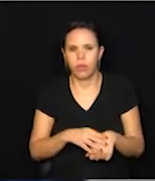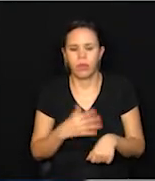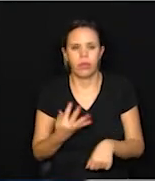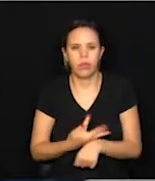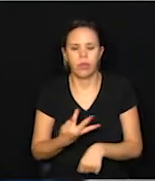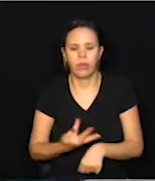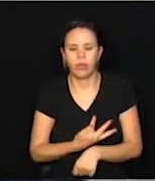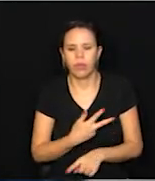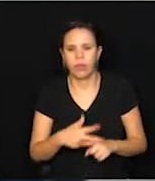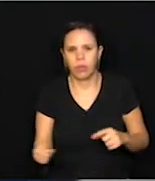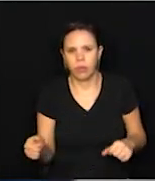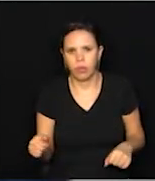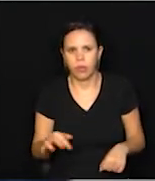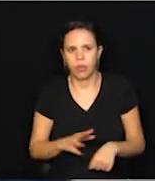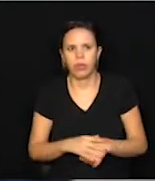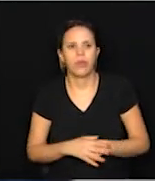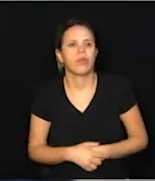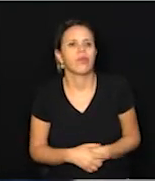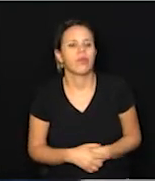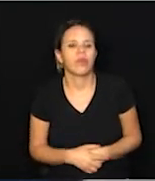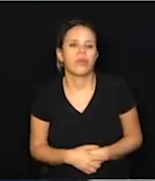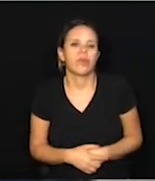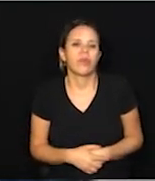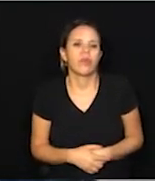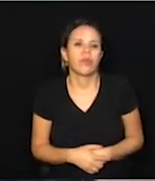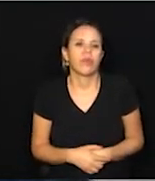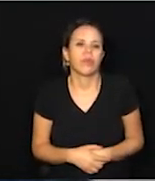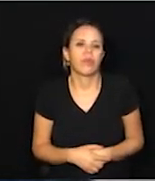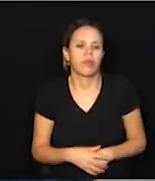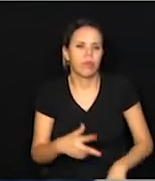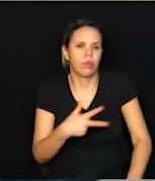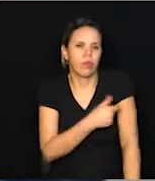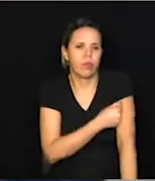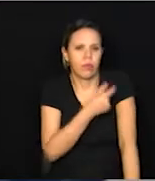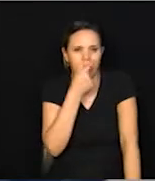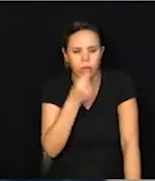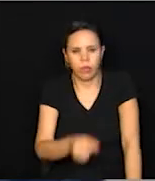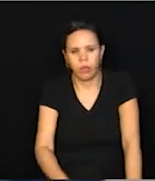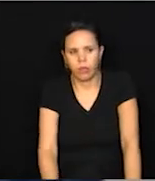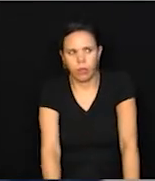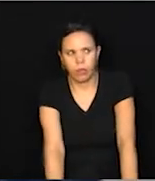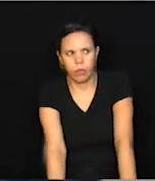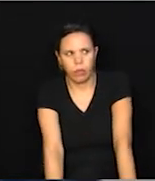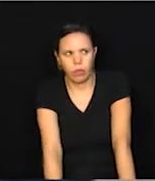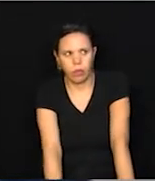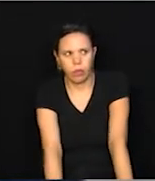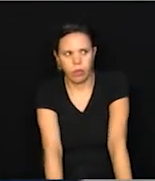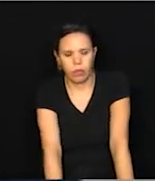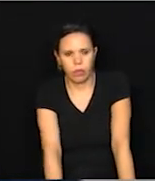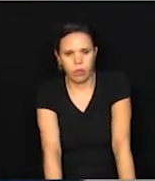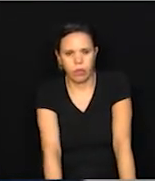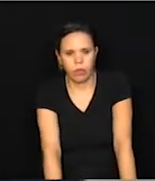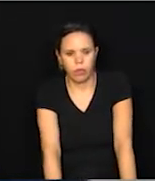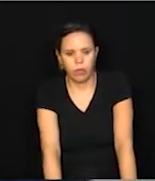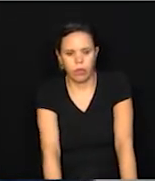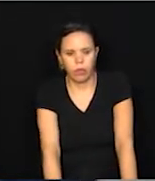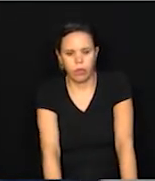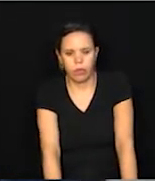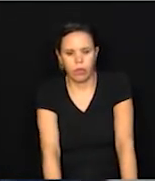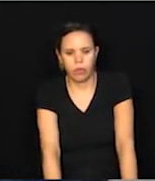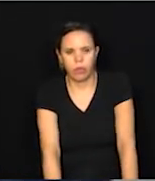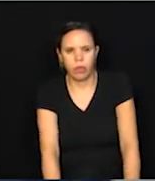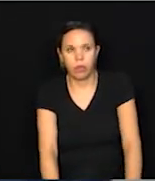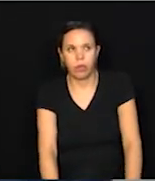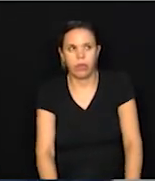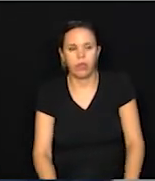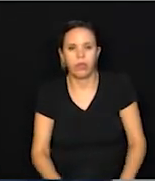sobreviveram à doença. Quanto à vacinação da gripe, doutor, ela é absolutamente... Só um complemento nessa questão, viu, Paulo?